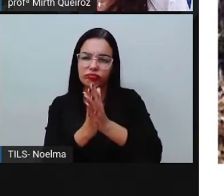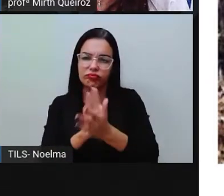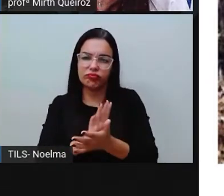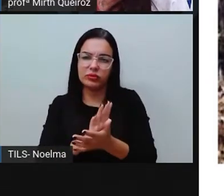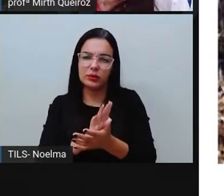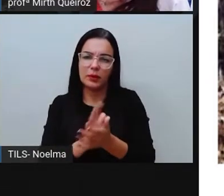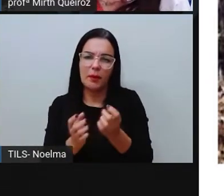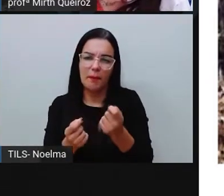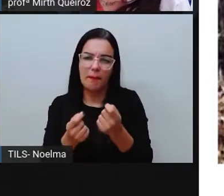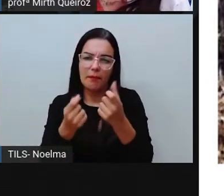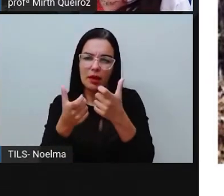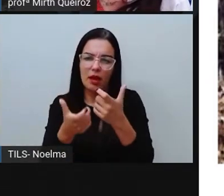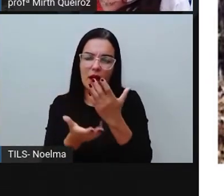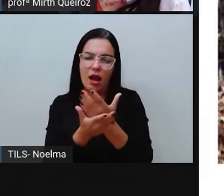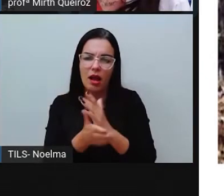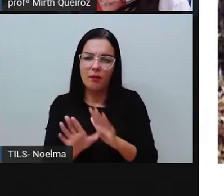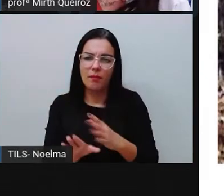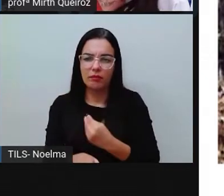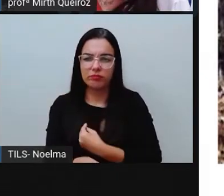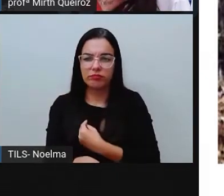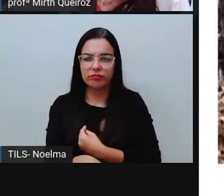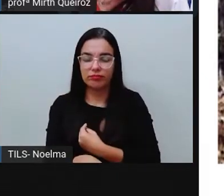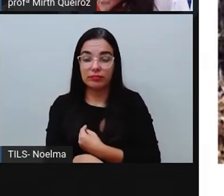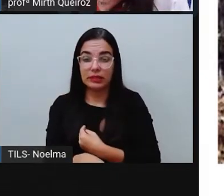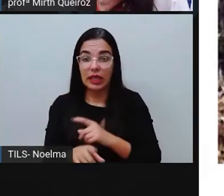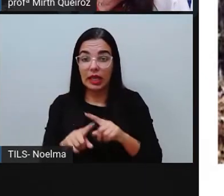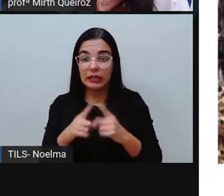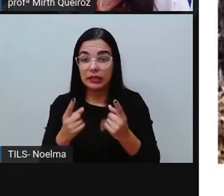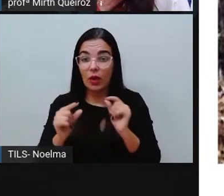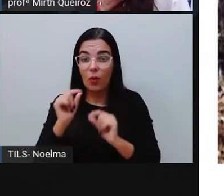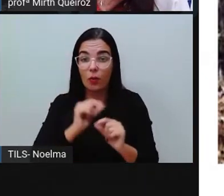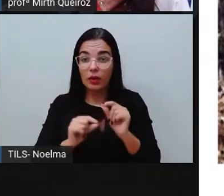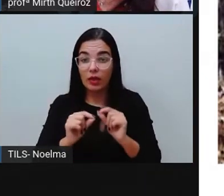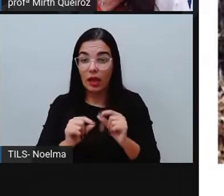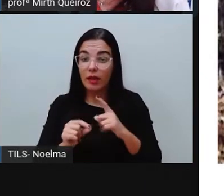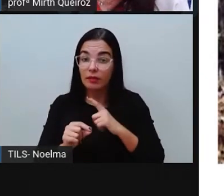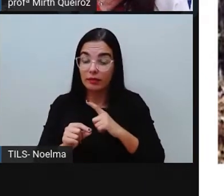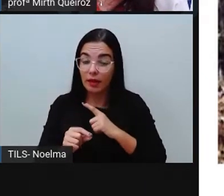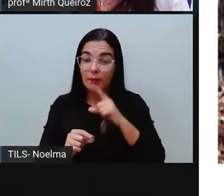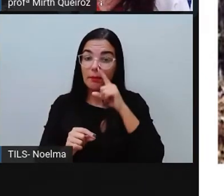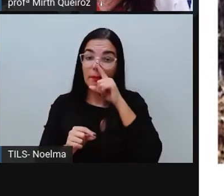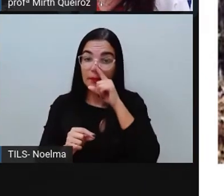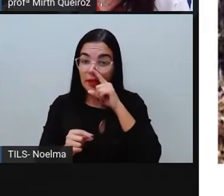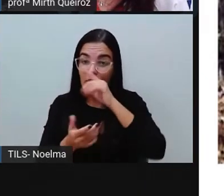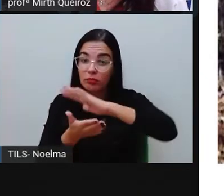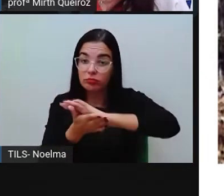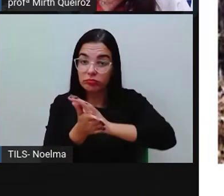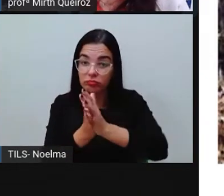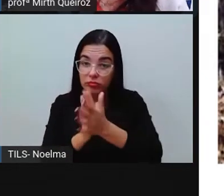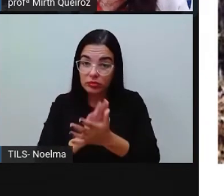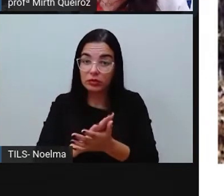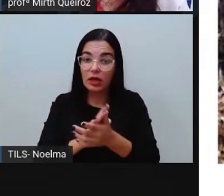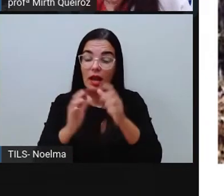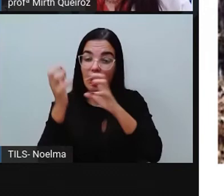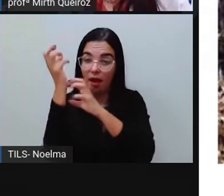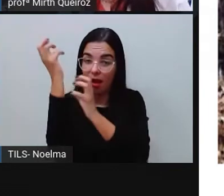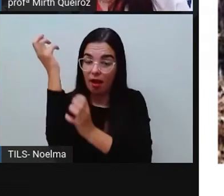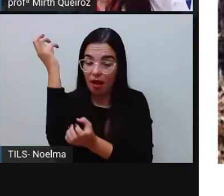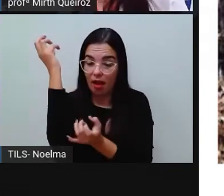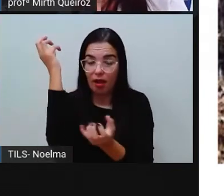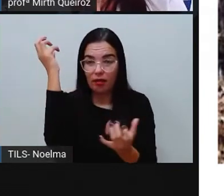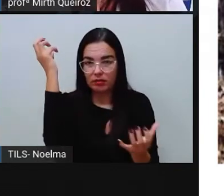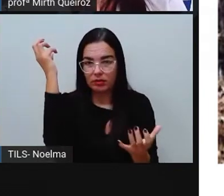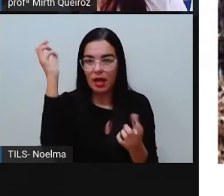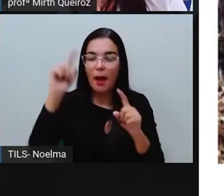considerado em perigo em outros biomas. Então, ele está em perigo de extinção na Caatinga, mas não